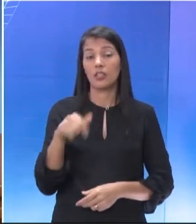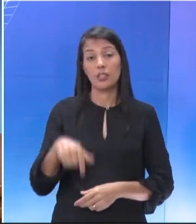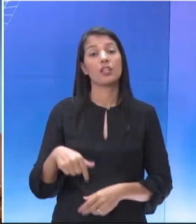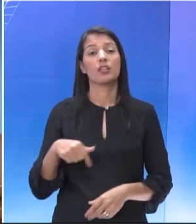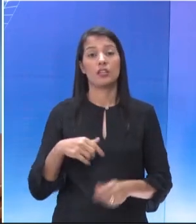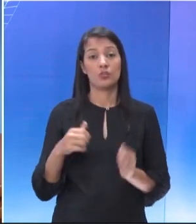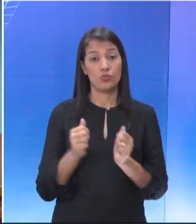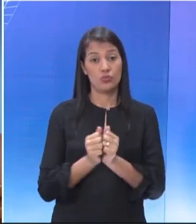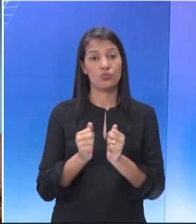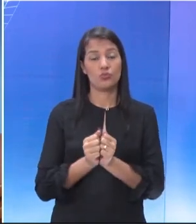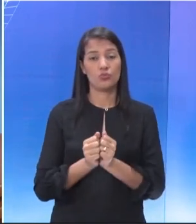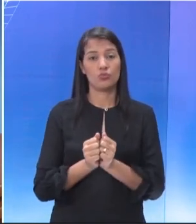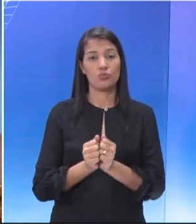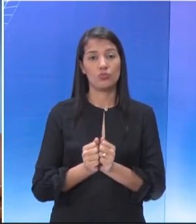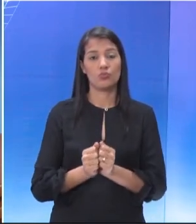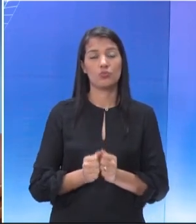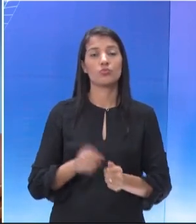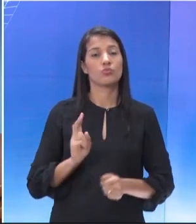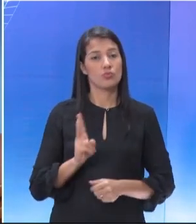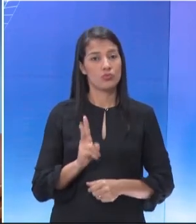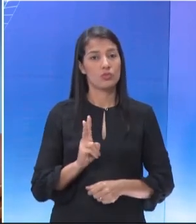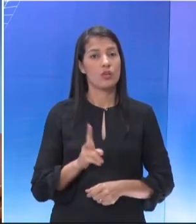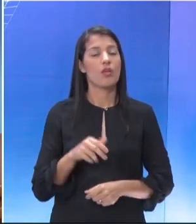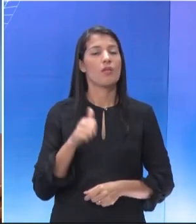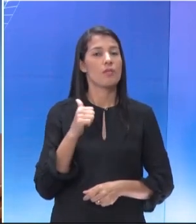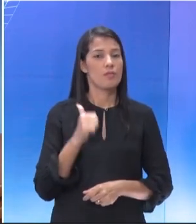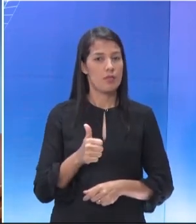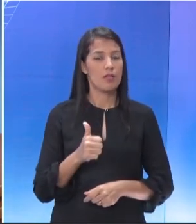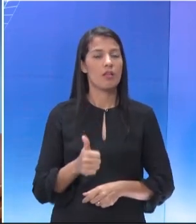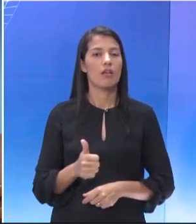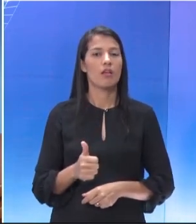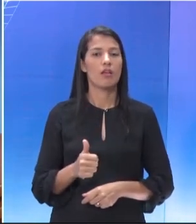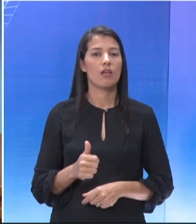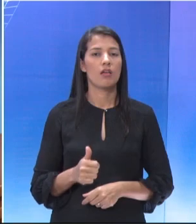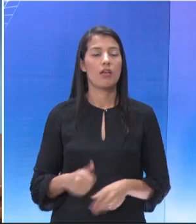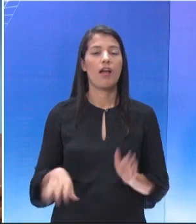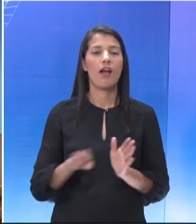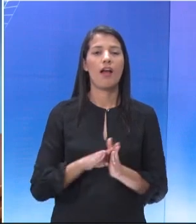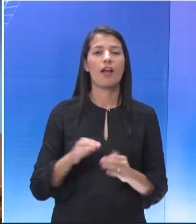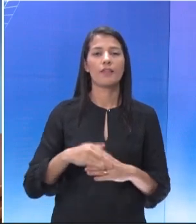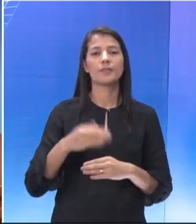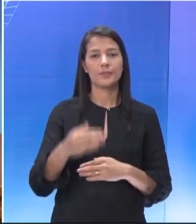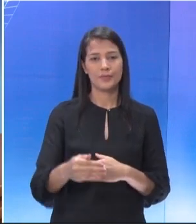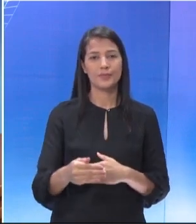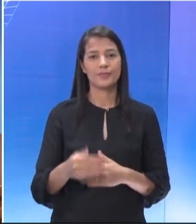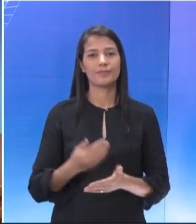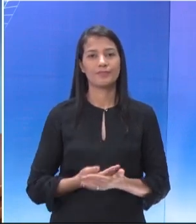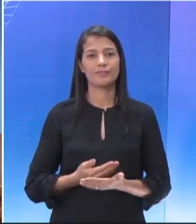o like aí na nossa aula, que isso é importante para a gente. Então, até a próxima aula.